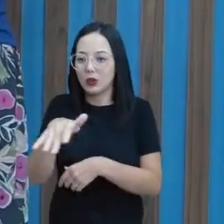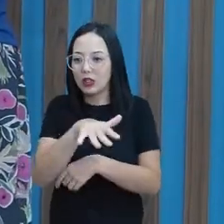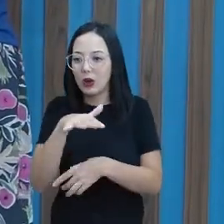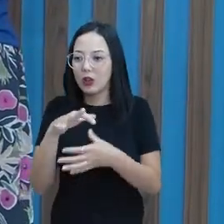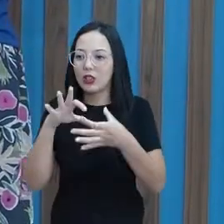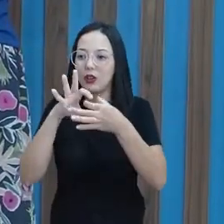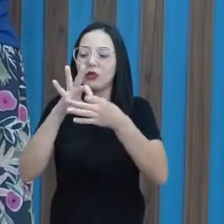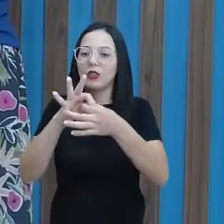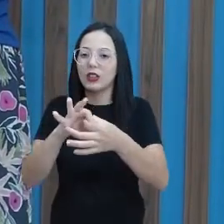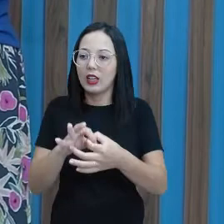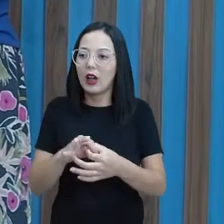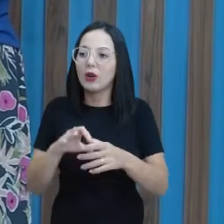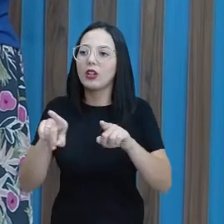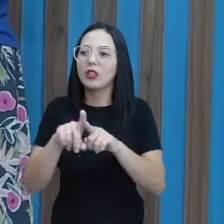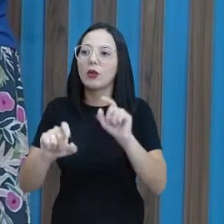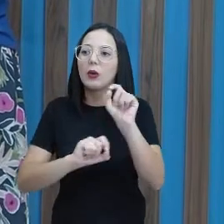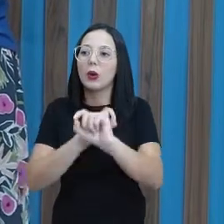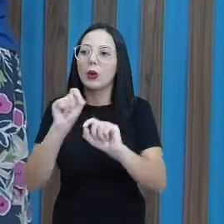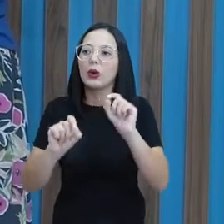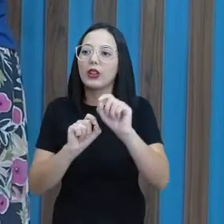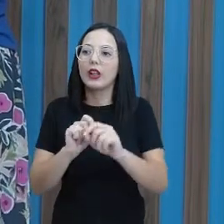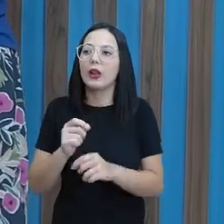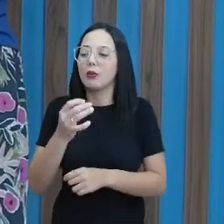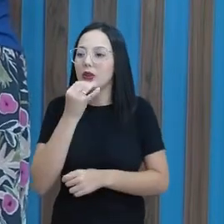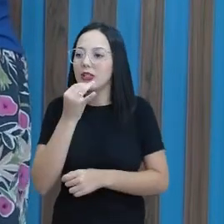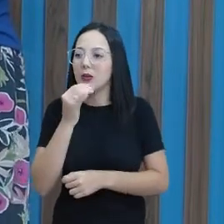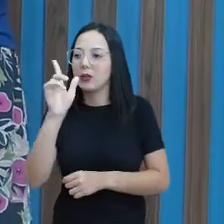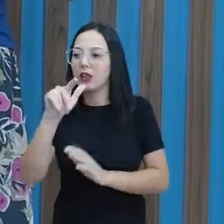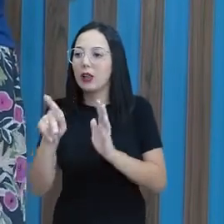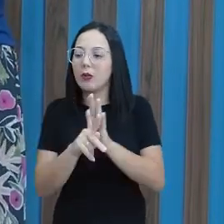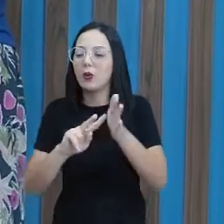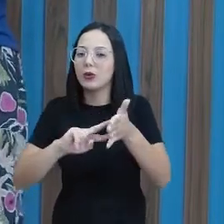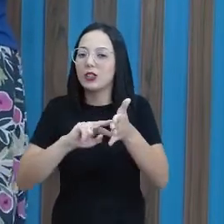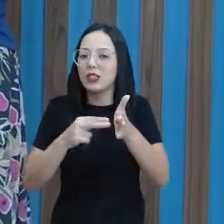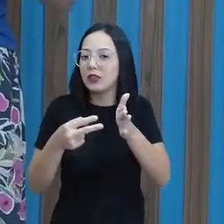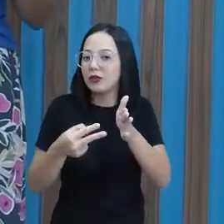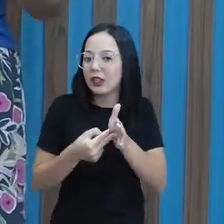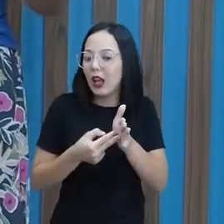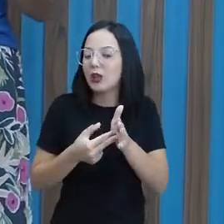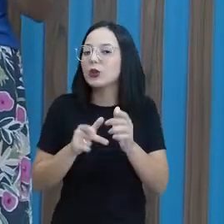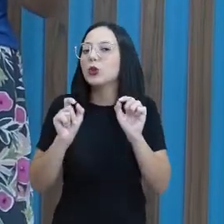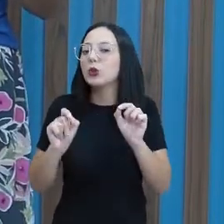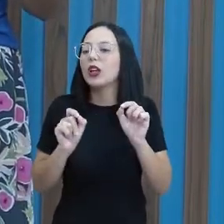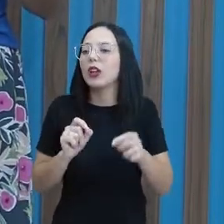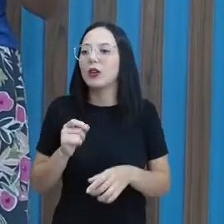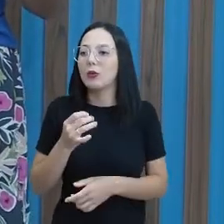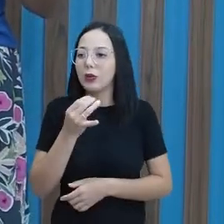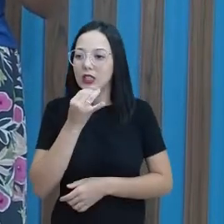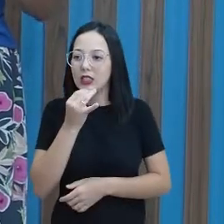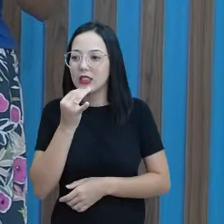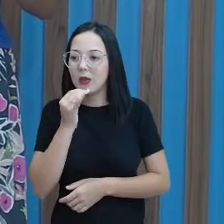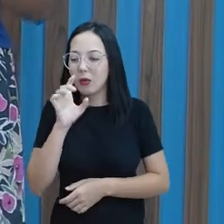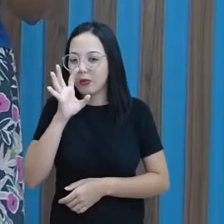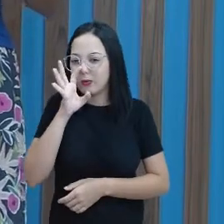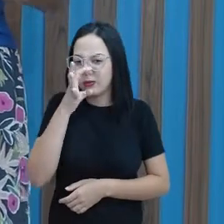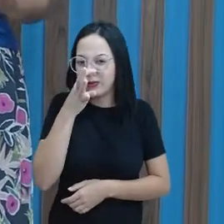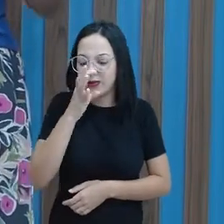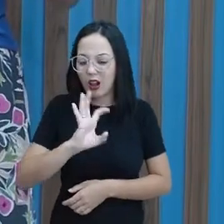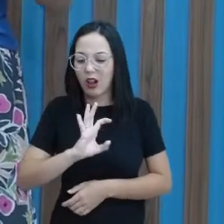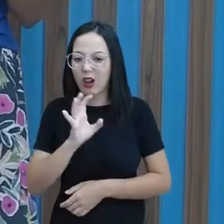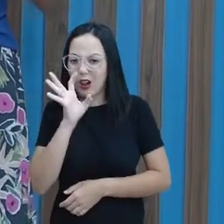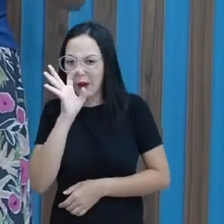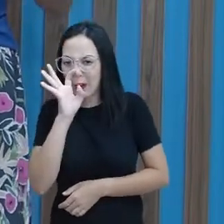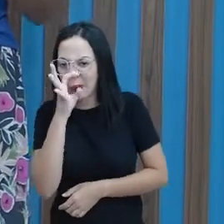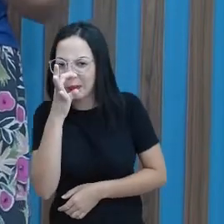atual, ele assumiu um tom, um significado, um sentido de direto ao ponto, de uma